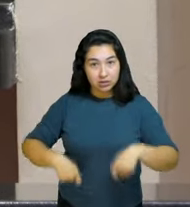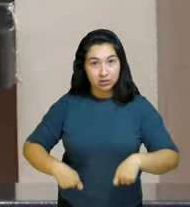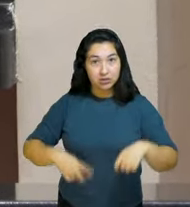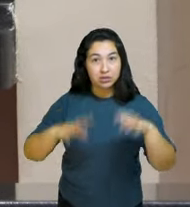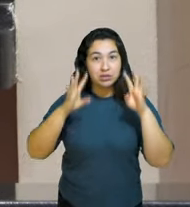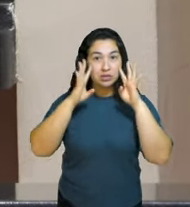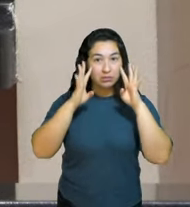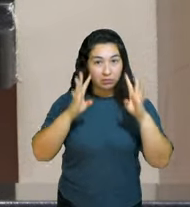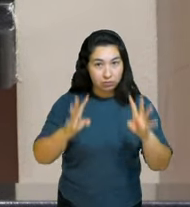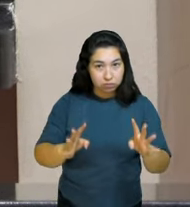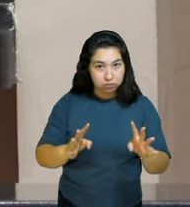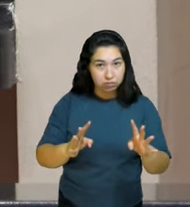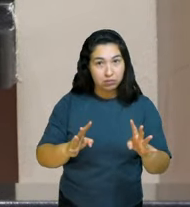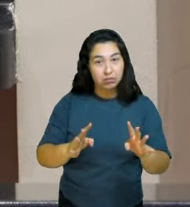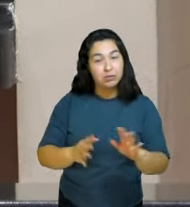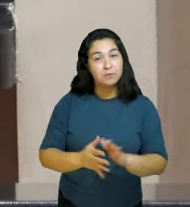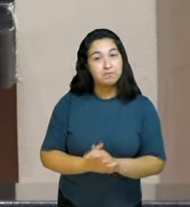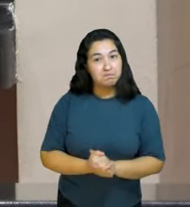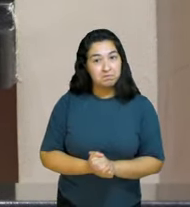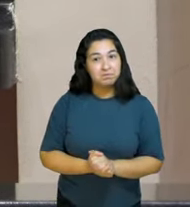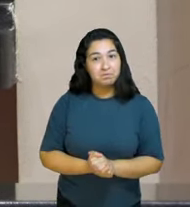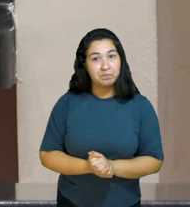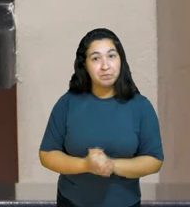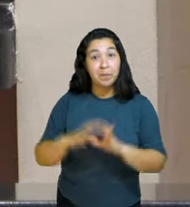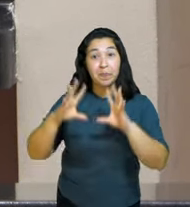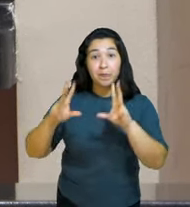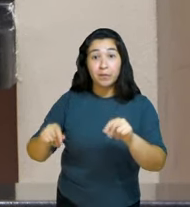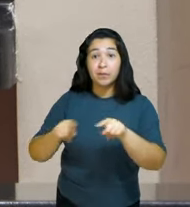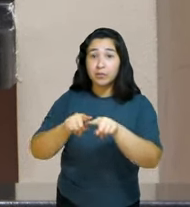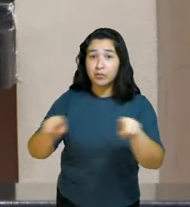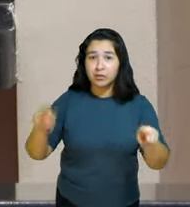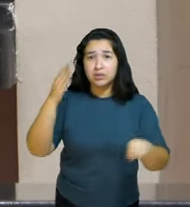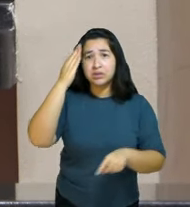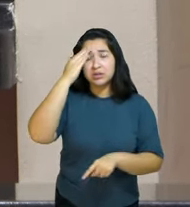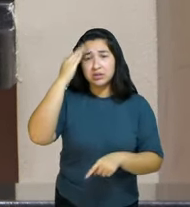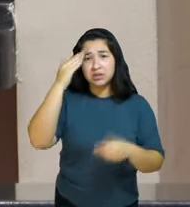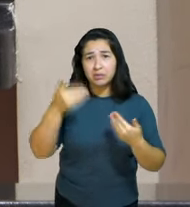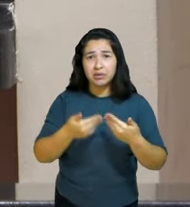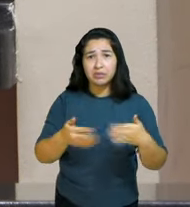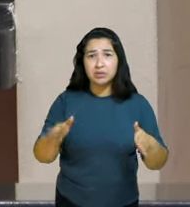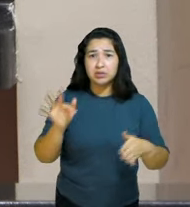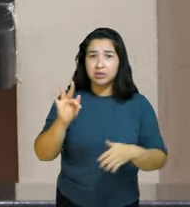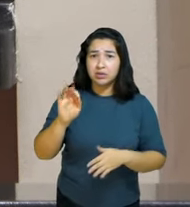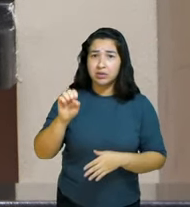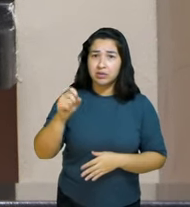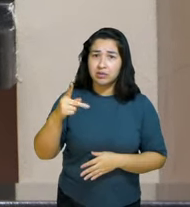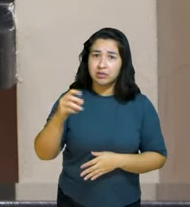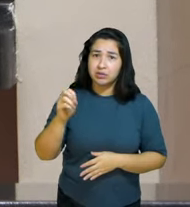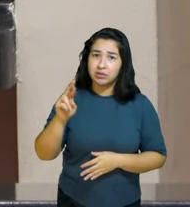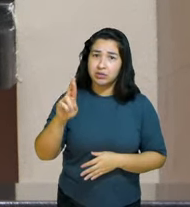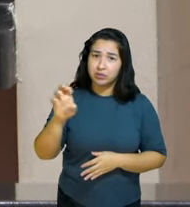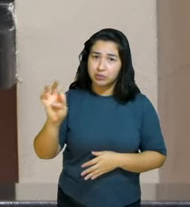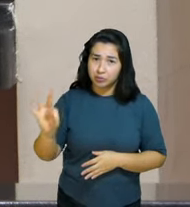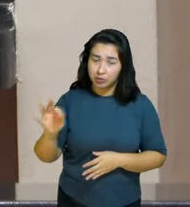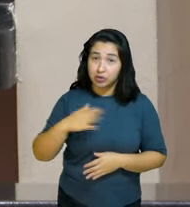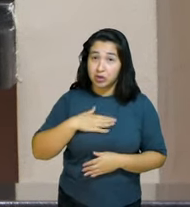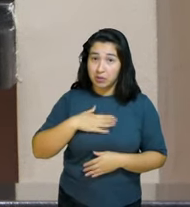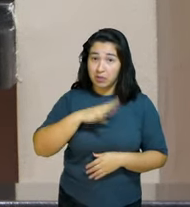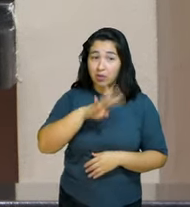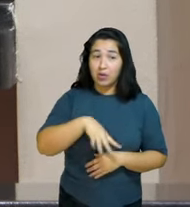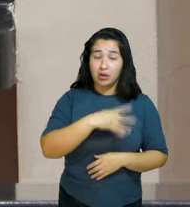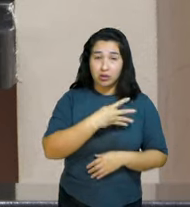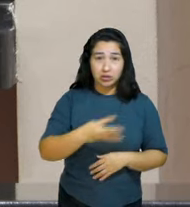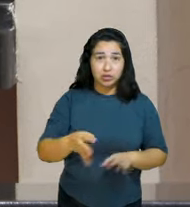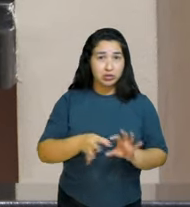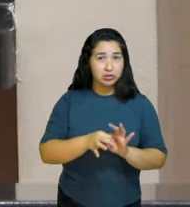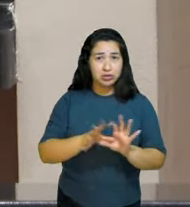estiveram a abertura da FESPORTE. Meu gabinete está sempre aberto, a minha agenda é aberta. Então, eu peço